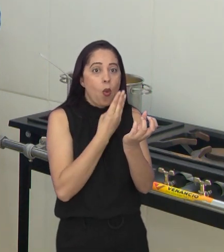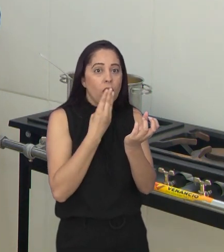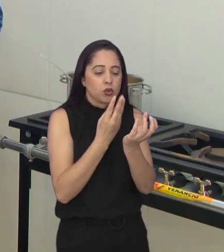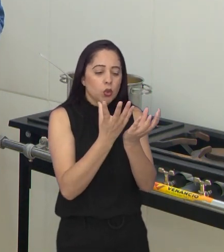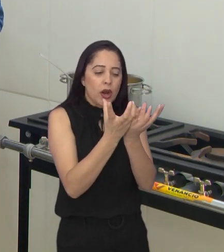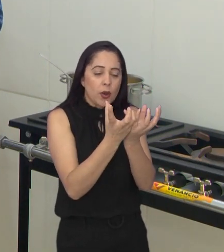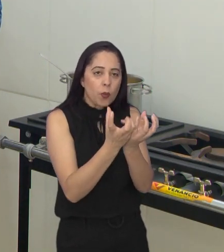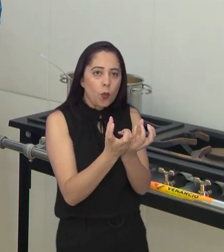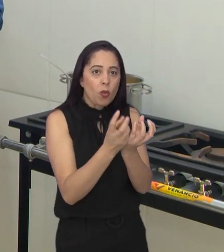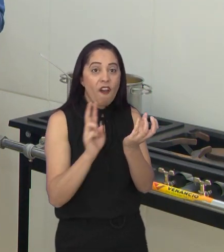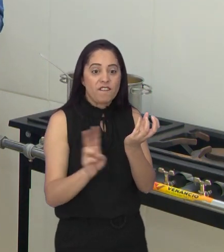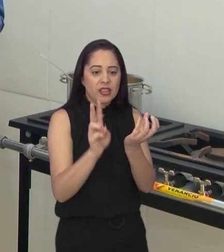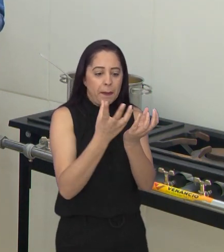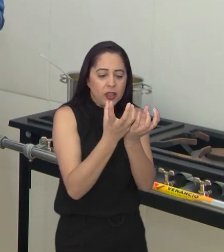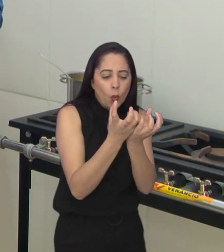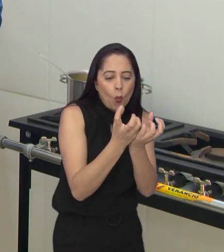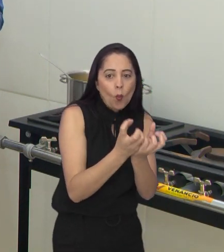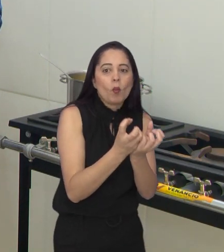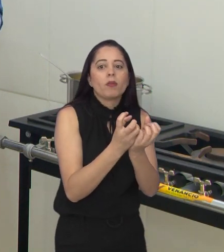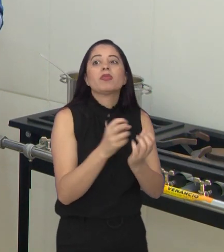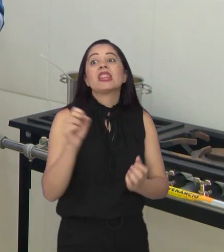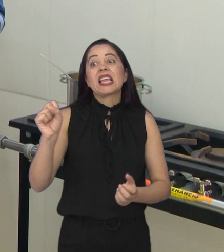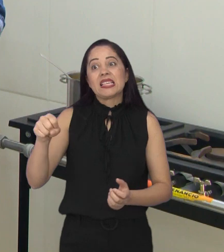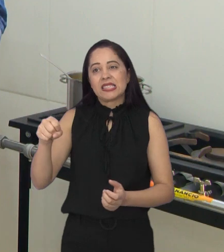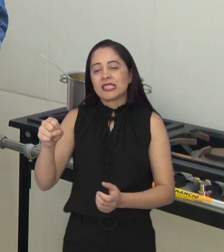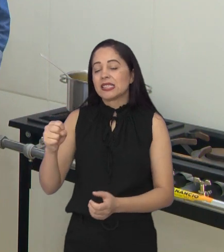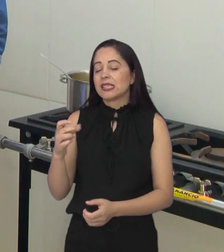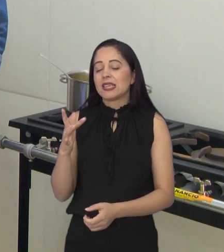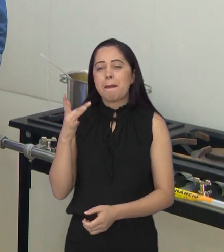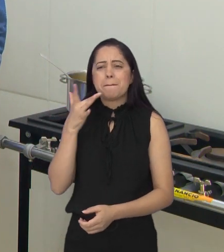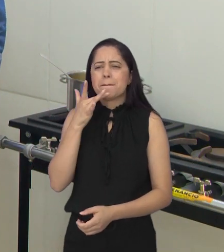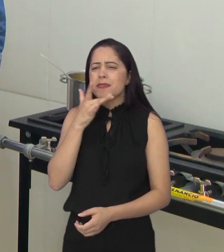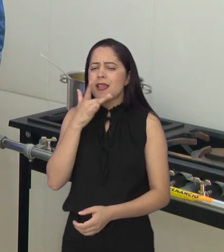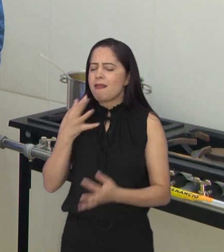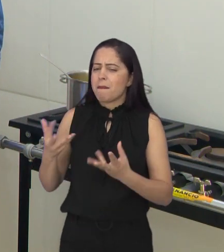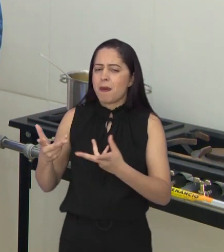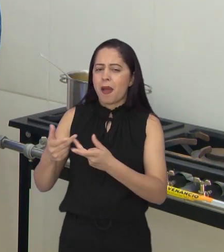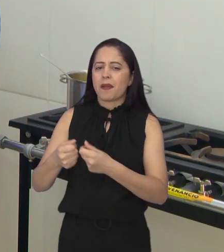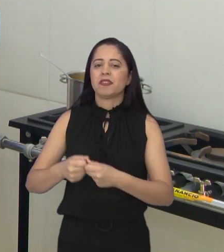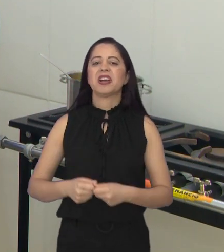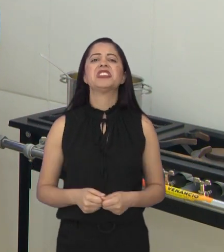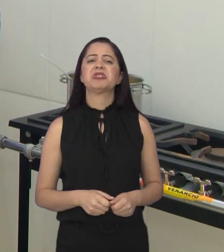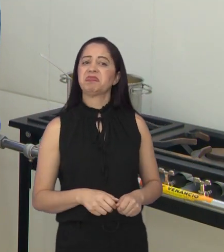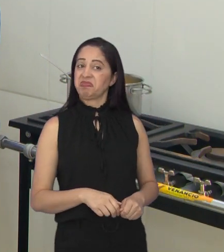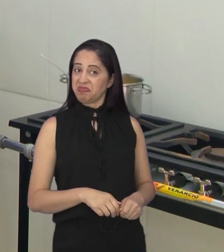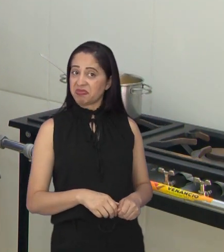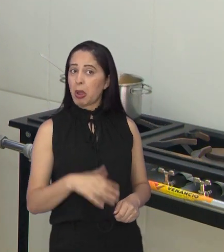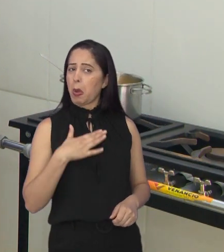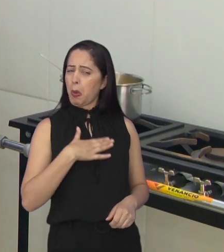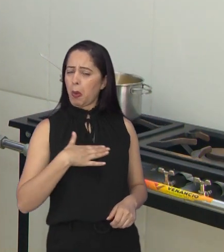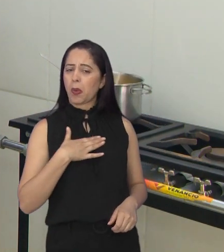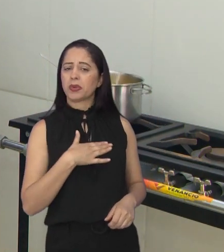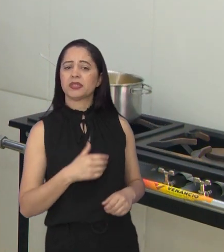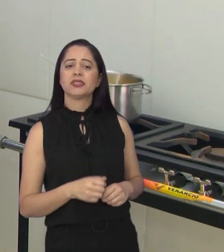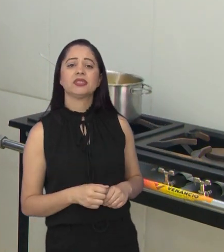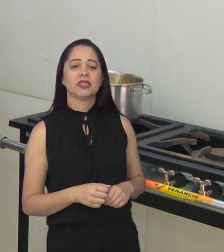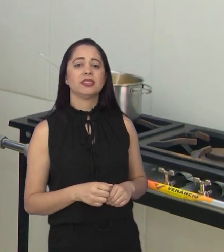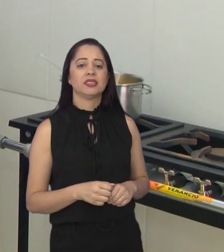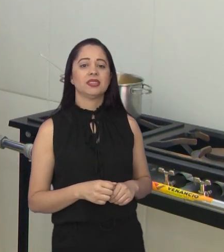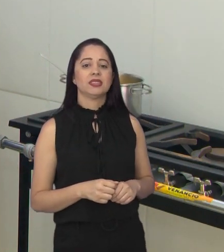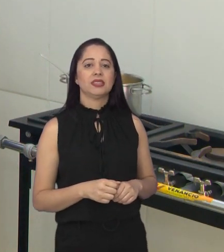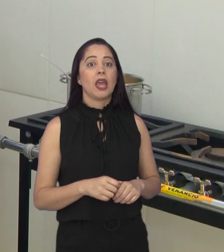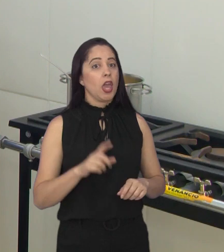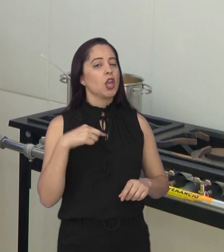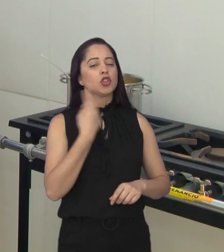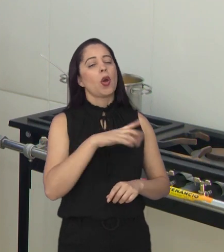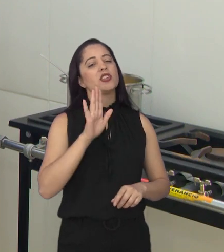os açúcares... Bom demais. Potencializa, então ela fica mais docinha do que in natura. É maravilhosa. Isso é uma boa opção, viu? Sim.